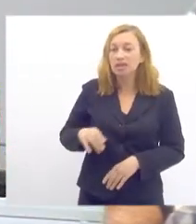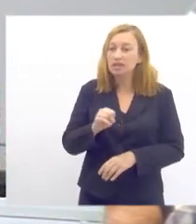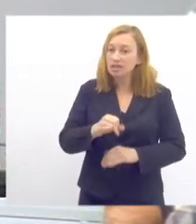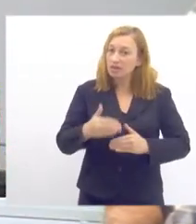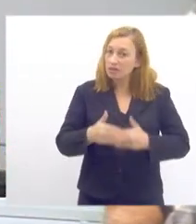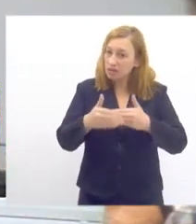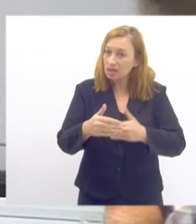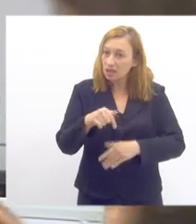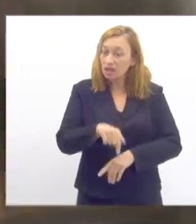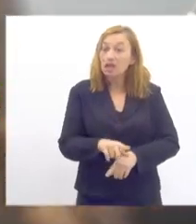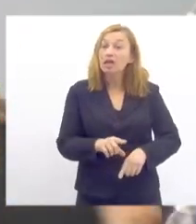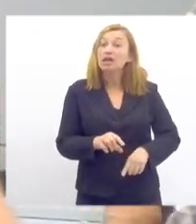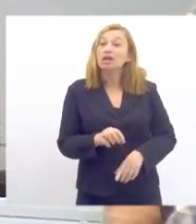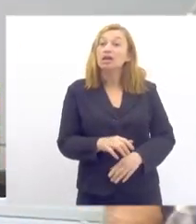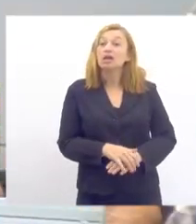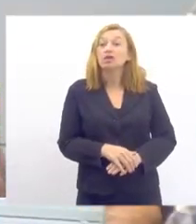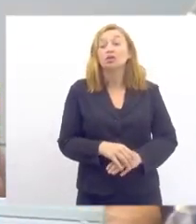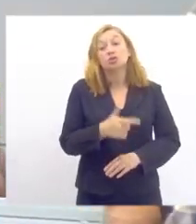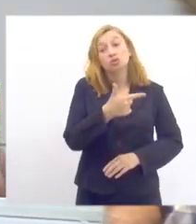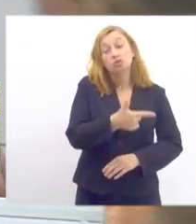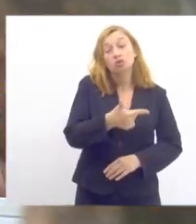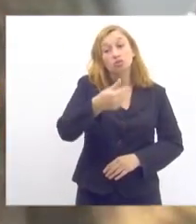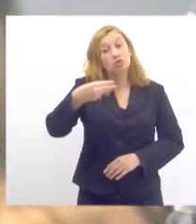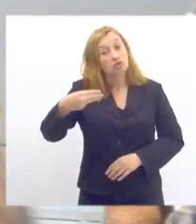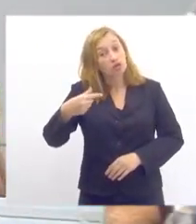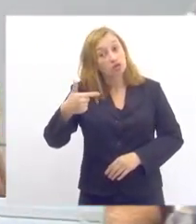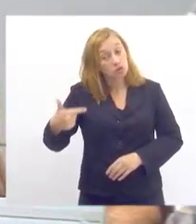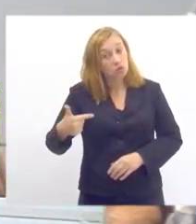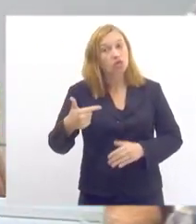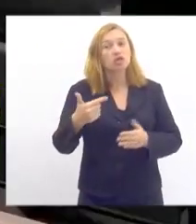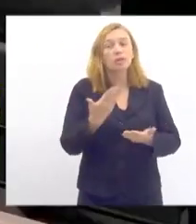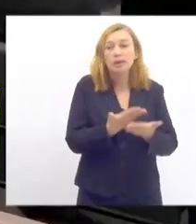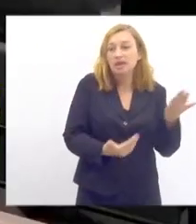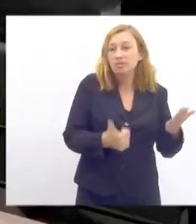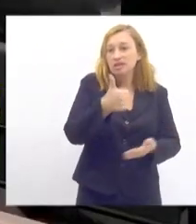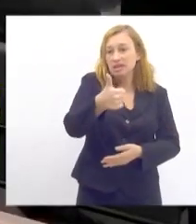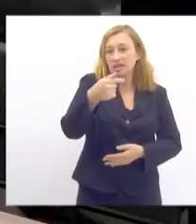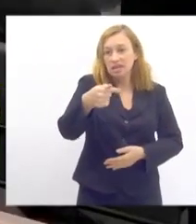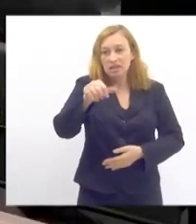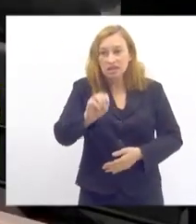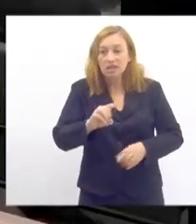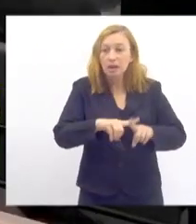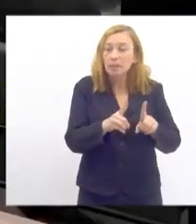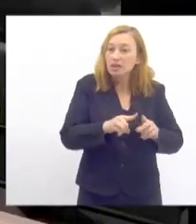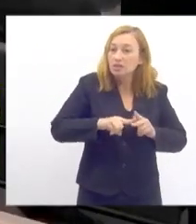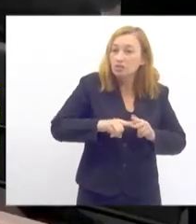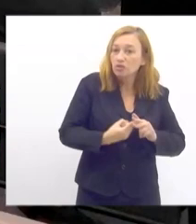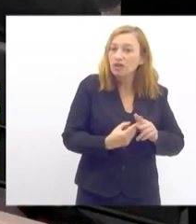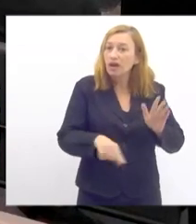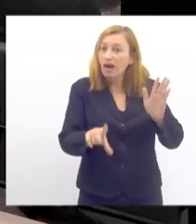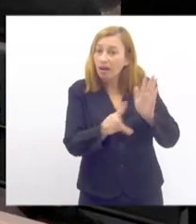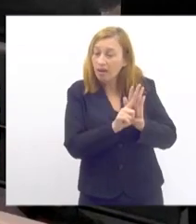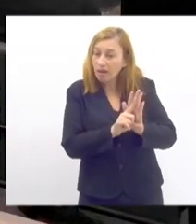aqui. Porque aí a gente, em 2022, já perdemos 170. Mas, se a gente modifica a